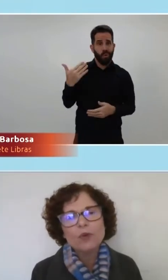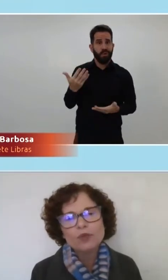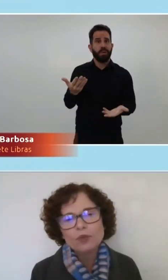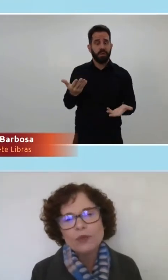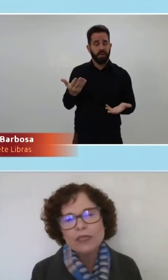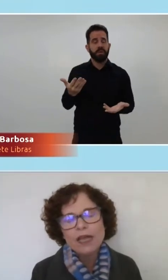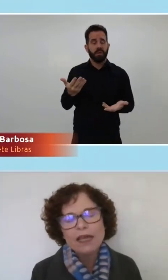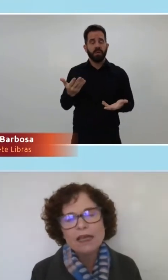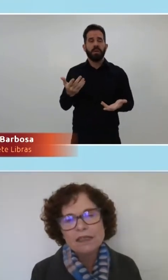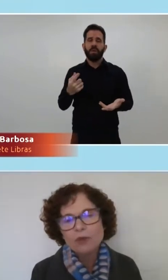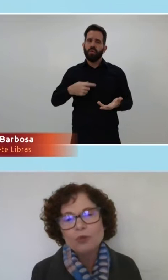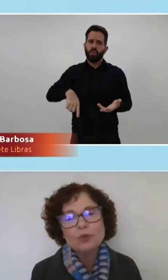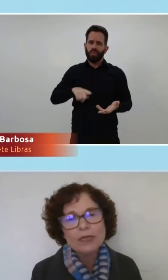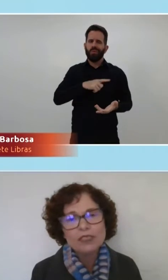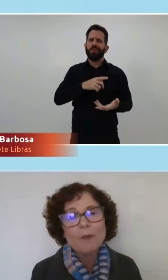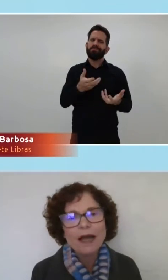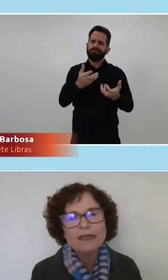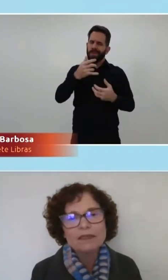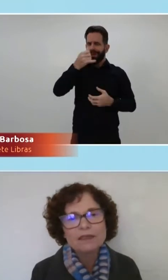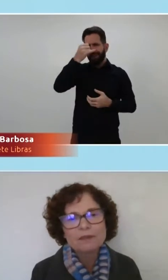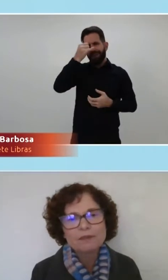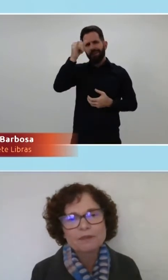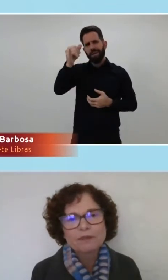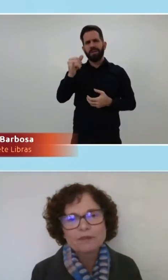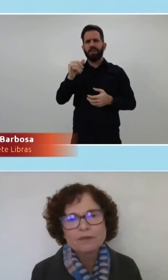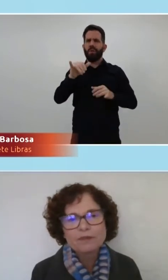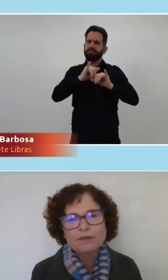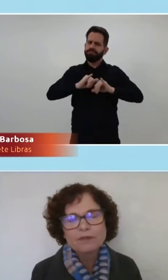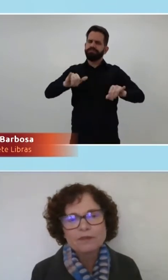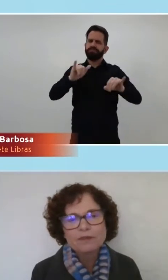isso e construir essa cultura de paz.